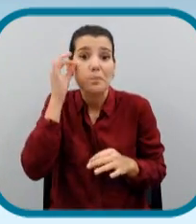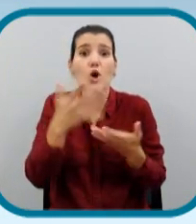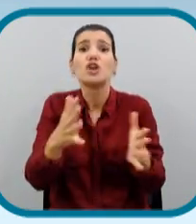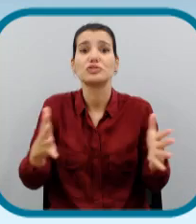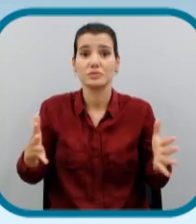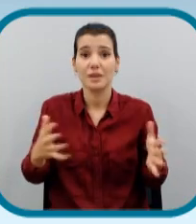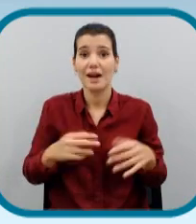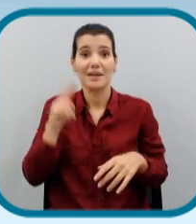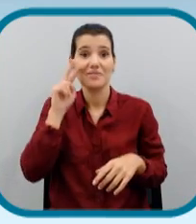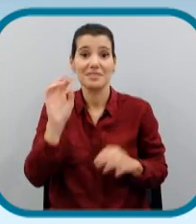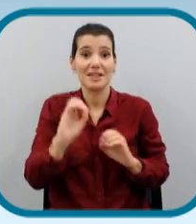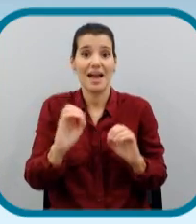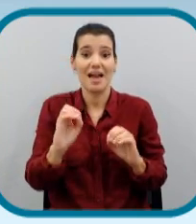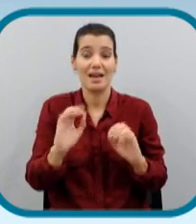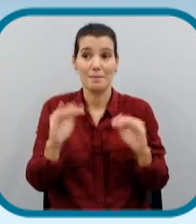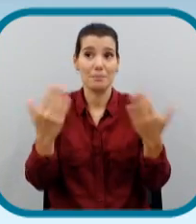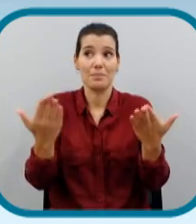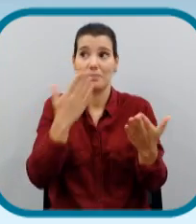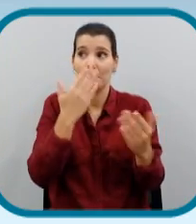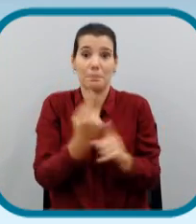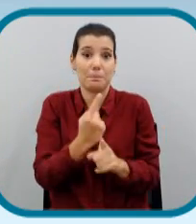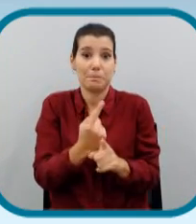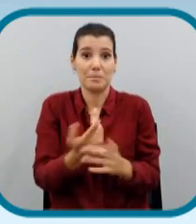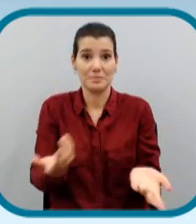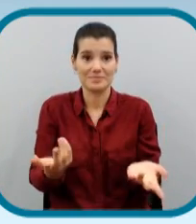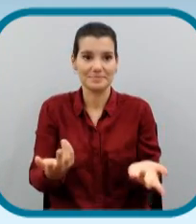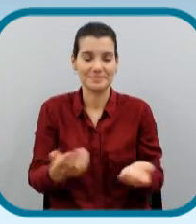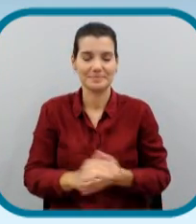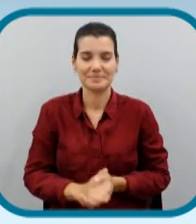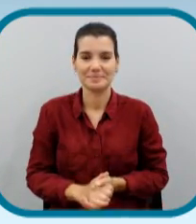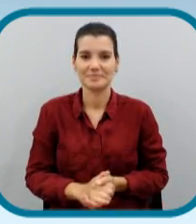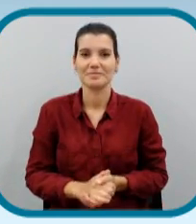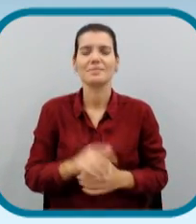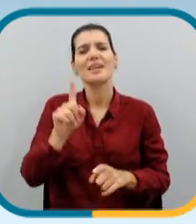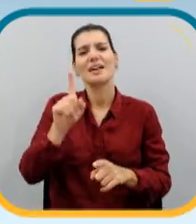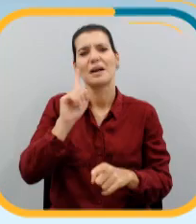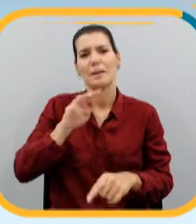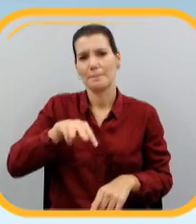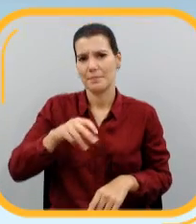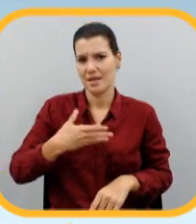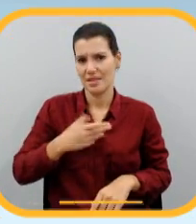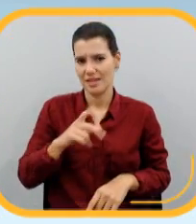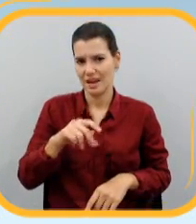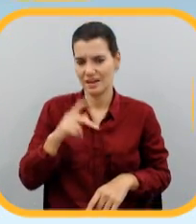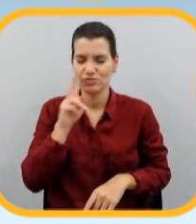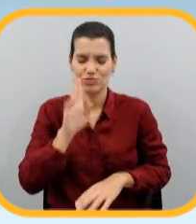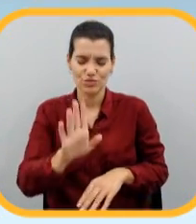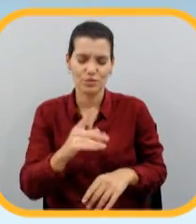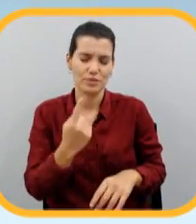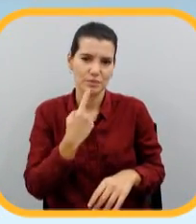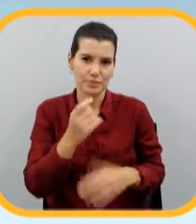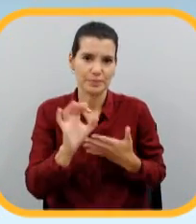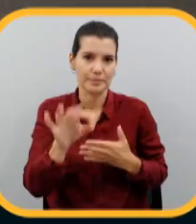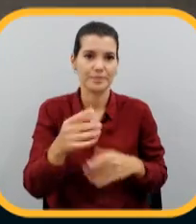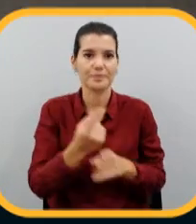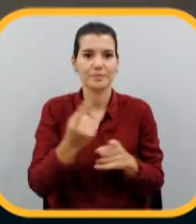coisas coloridas, não há nada para ver, não é? Do ponto de vista visual para fora, está tudo igual ao que estava antes. Madalena, desculpa, deixa-me dizer